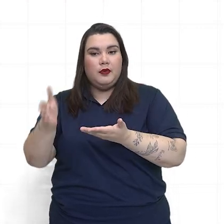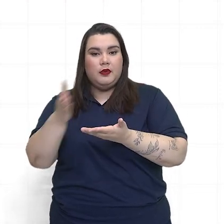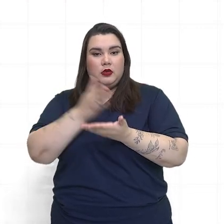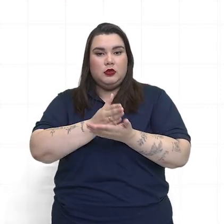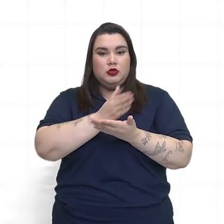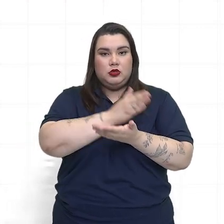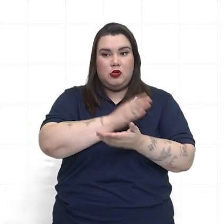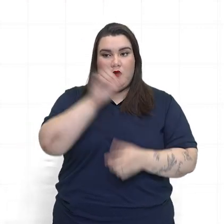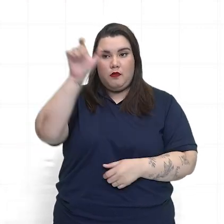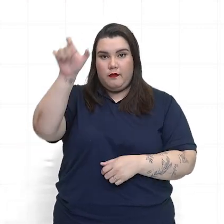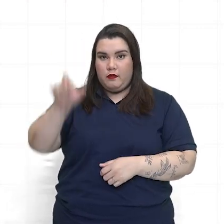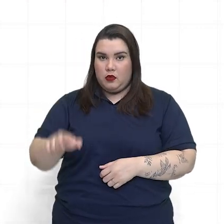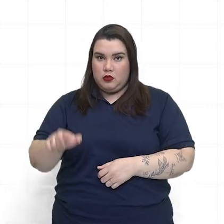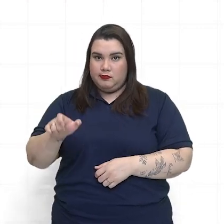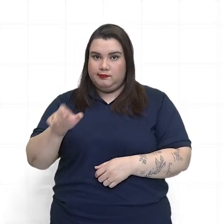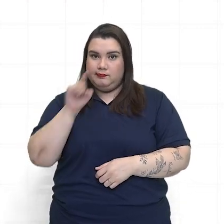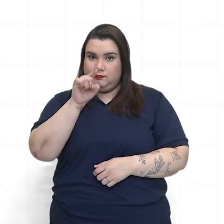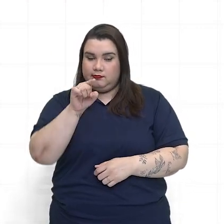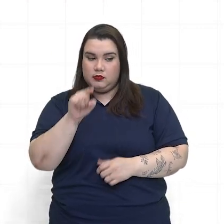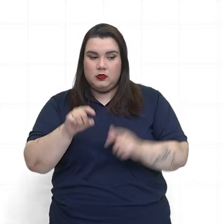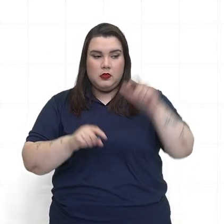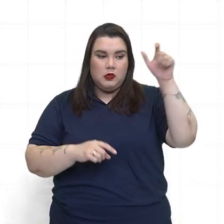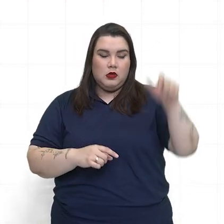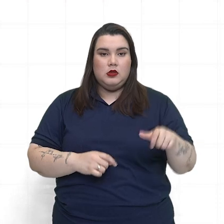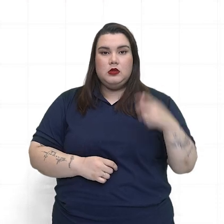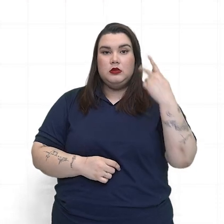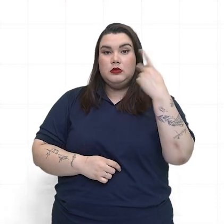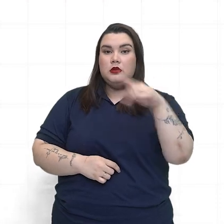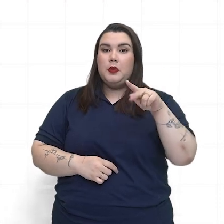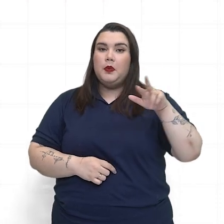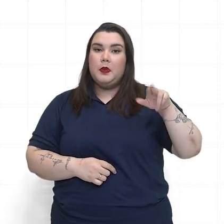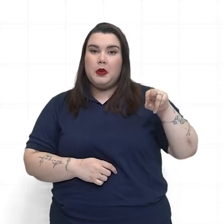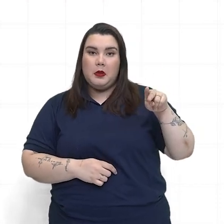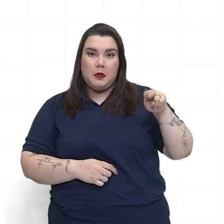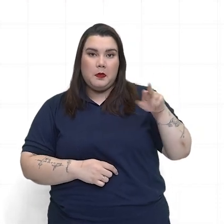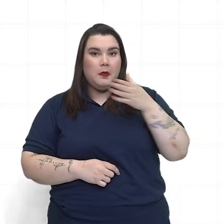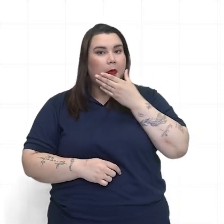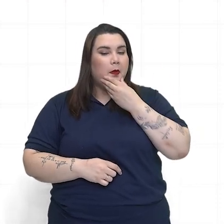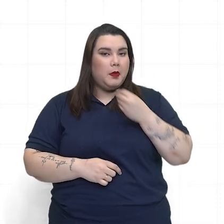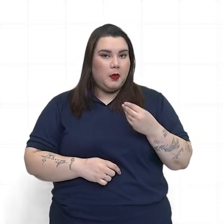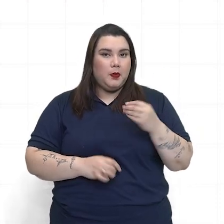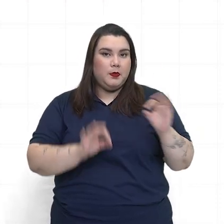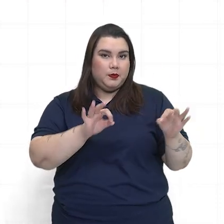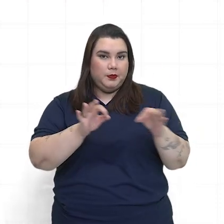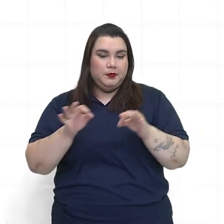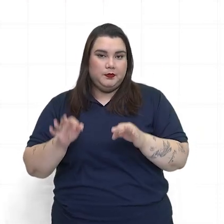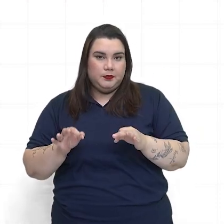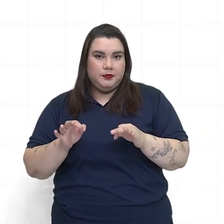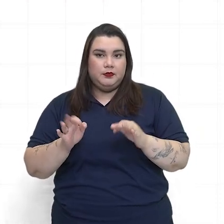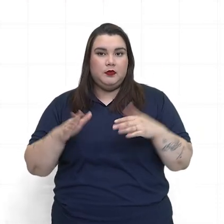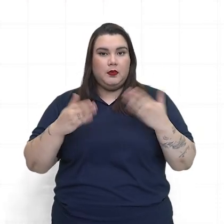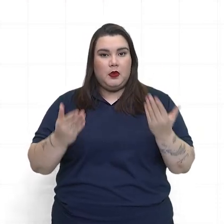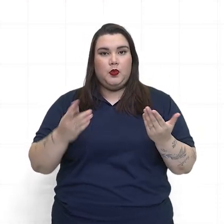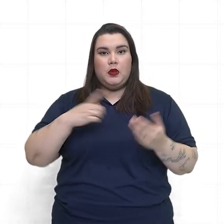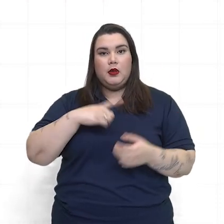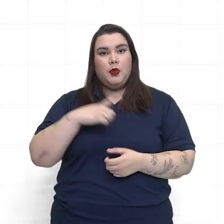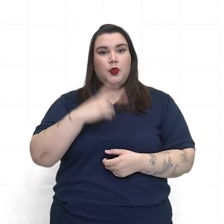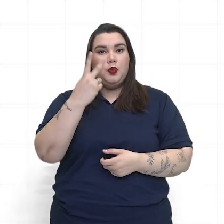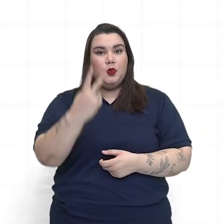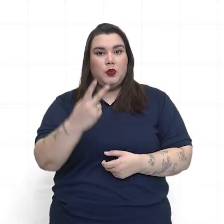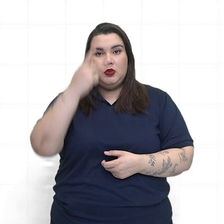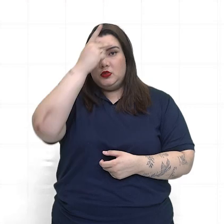entre você e seu irmão. Então, está envolvendo 2